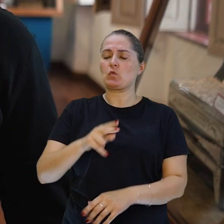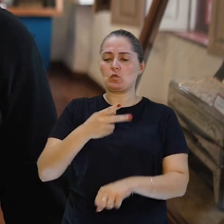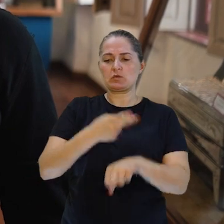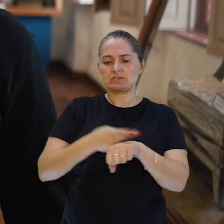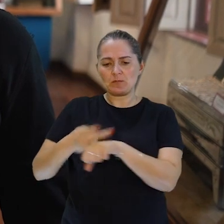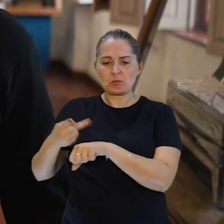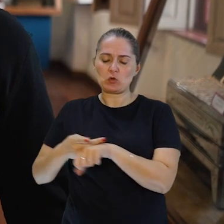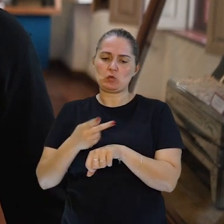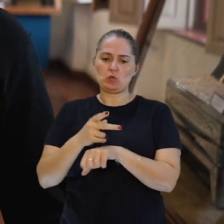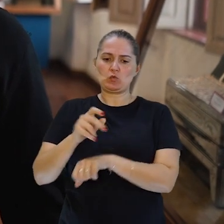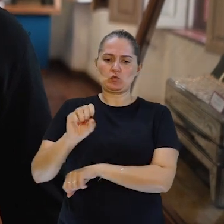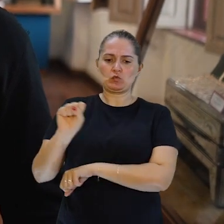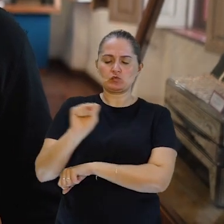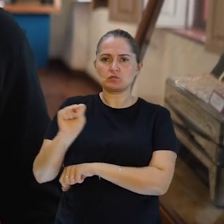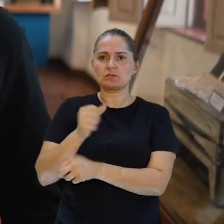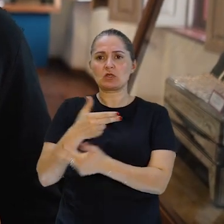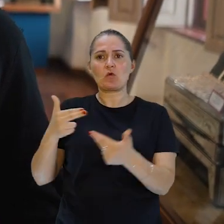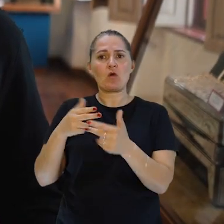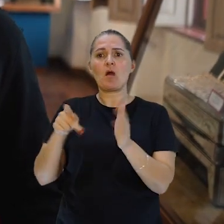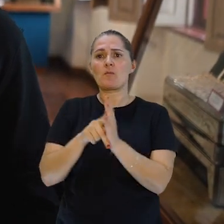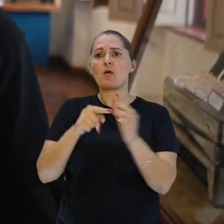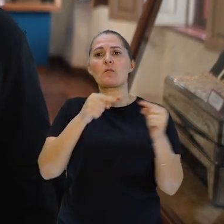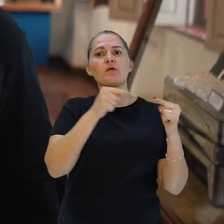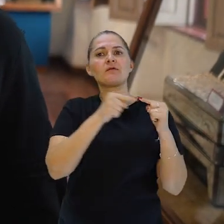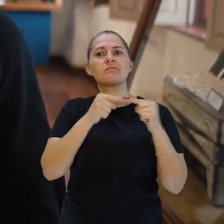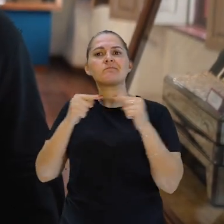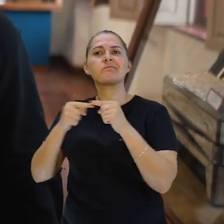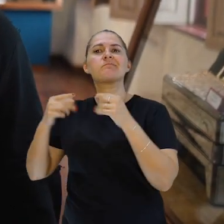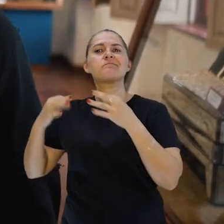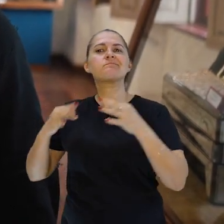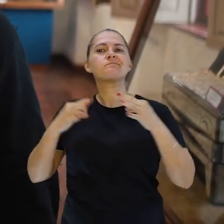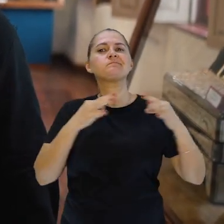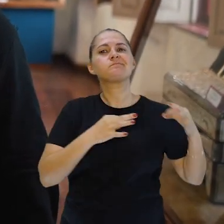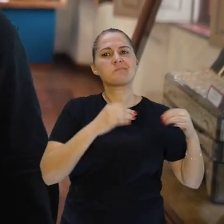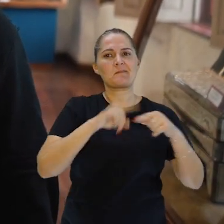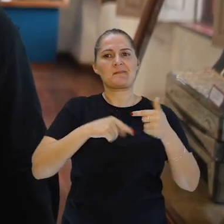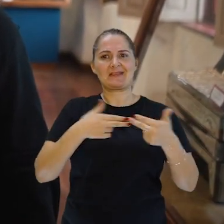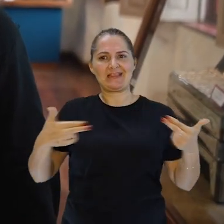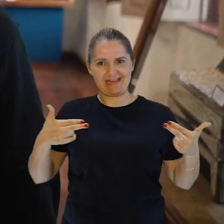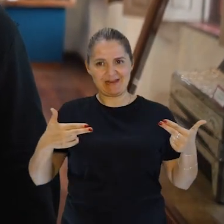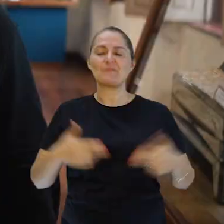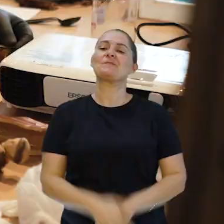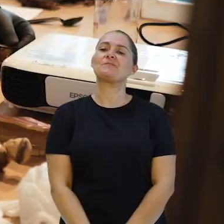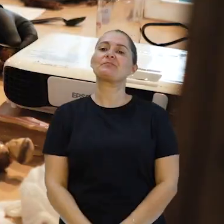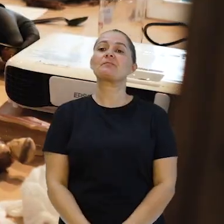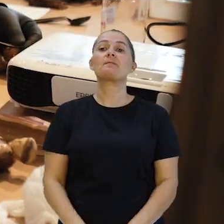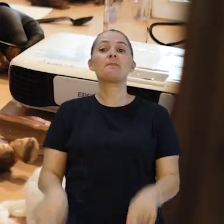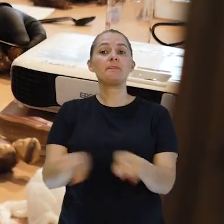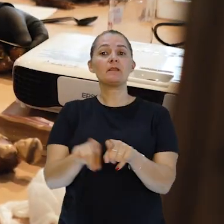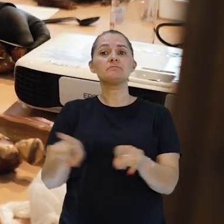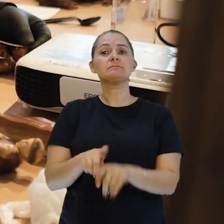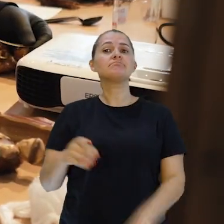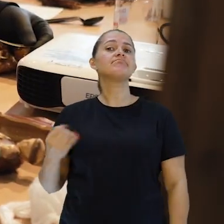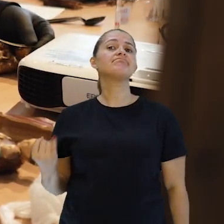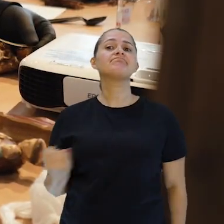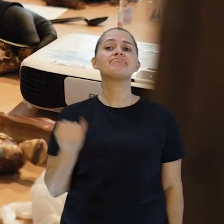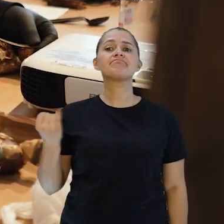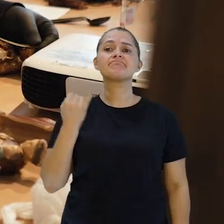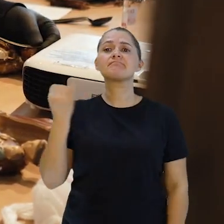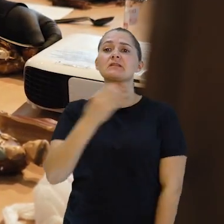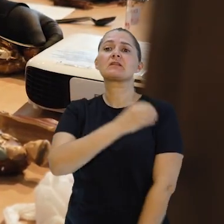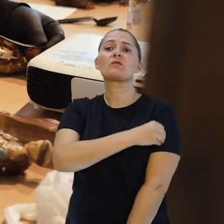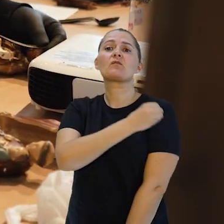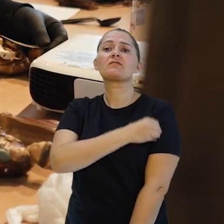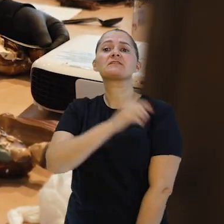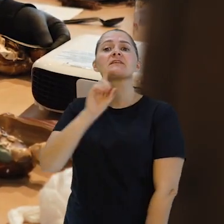utilizando produtos, substâncias adequadas a cada tipo de material. E o